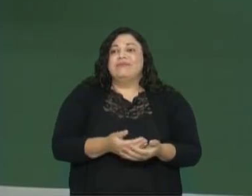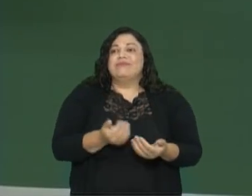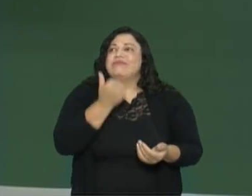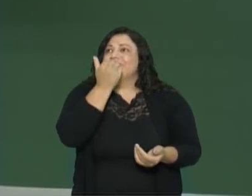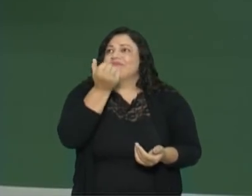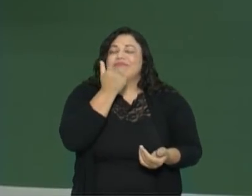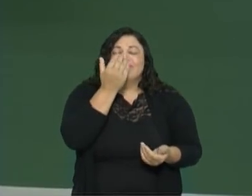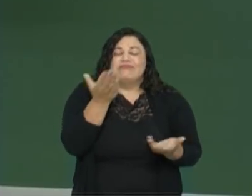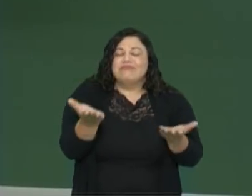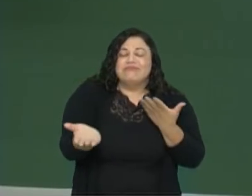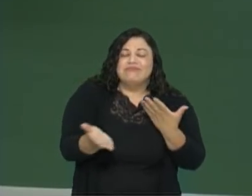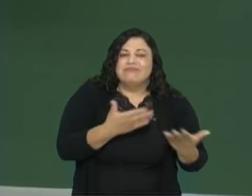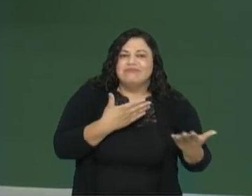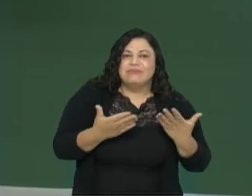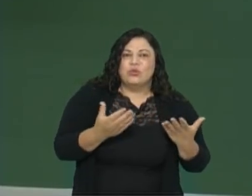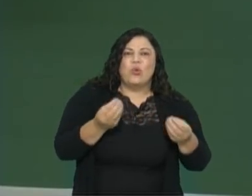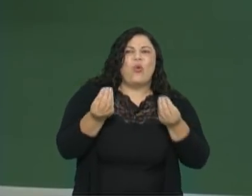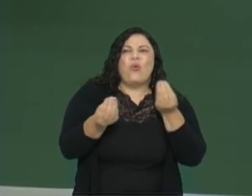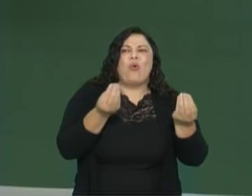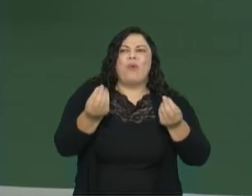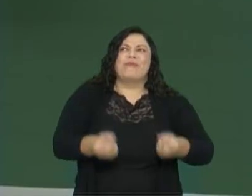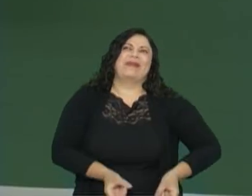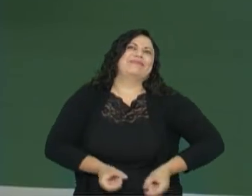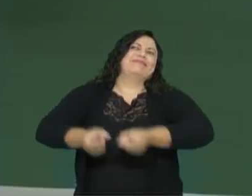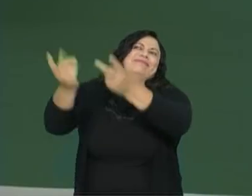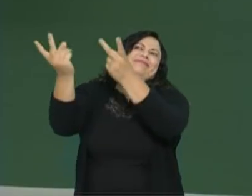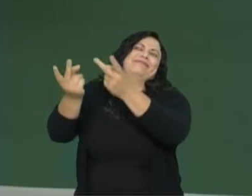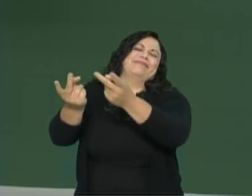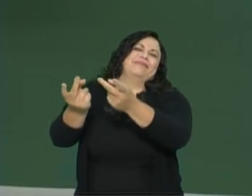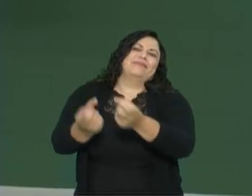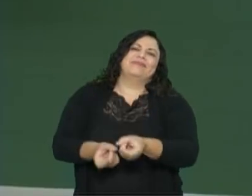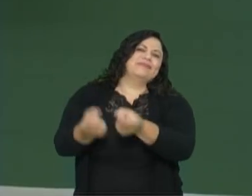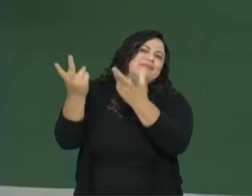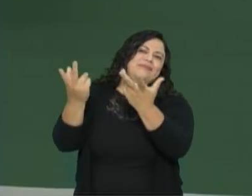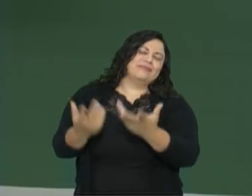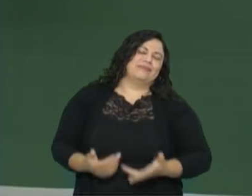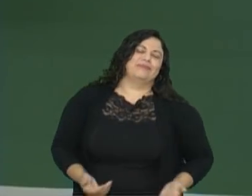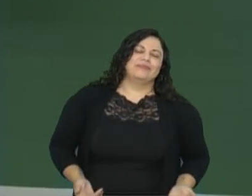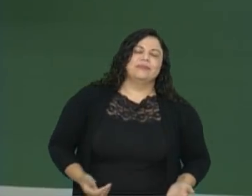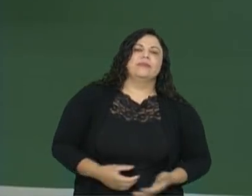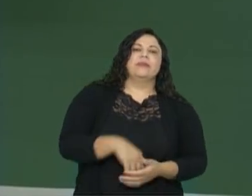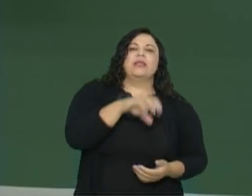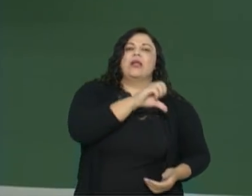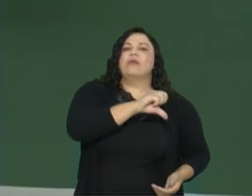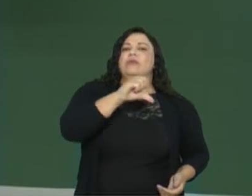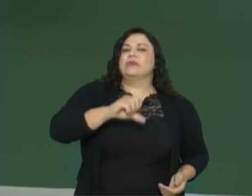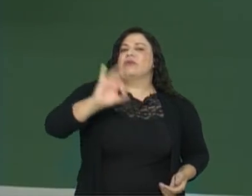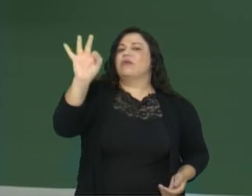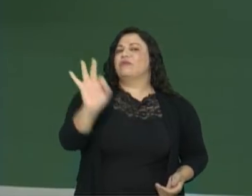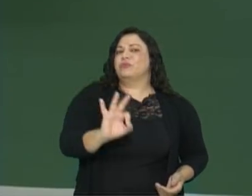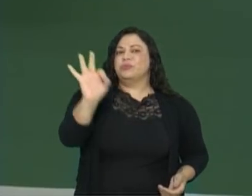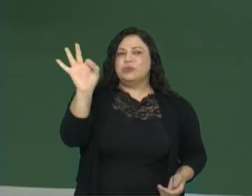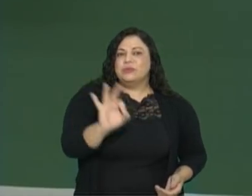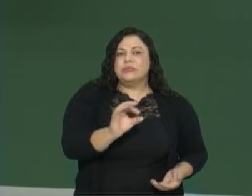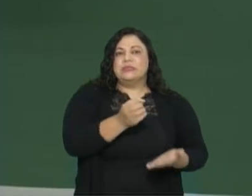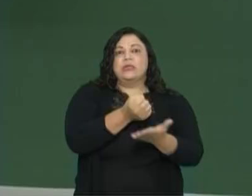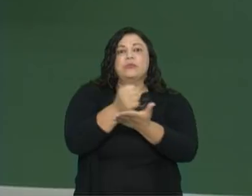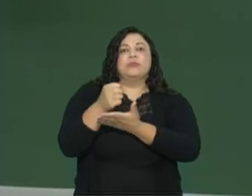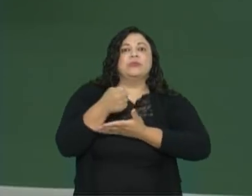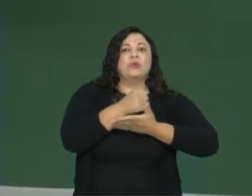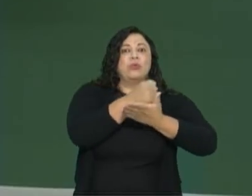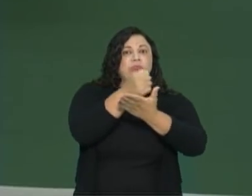faz sentido contrabandear. O Brasil vende 99% do nióbio do mundo e controla o mercado.